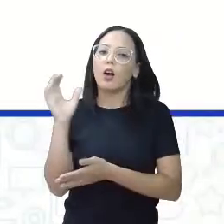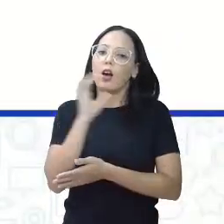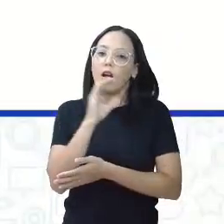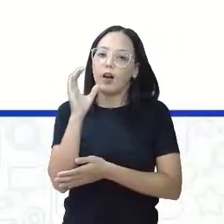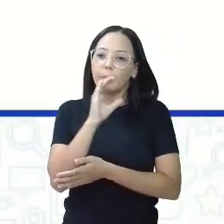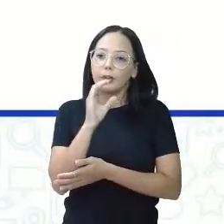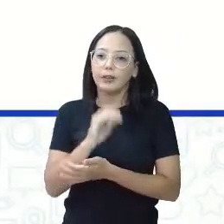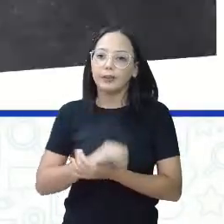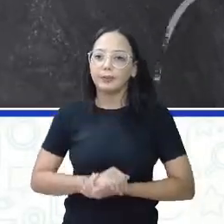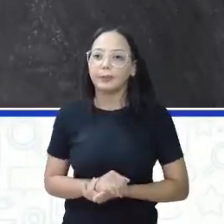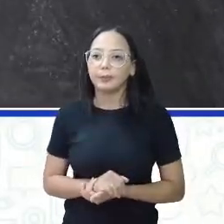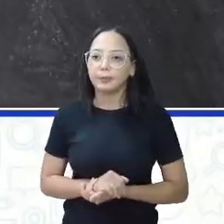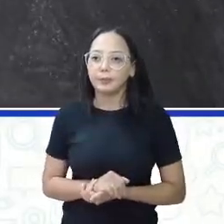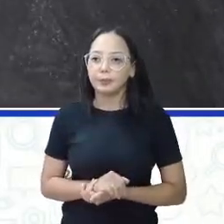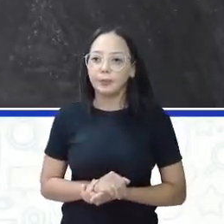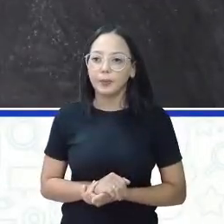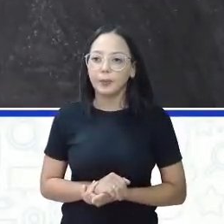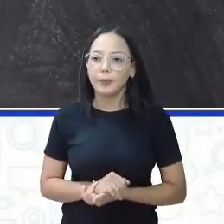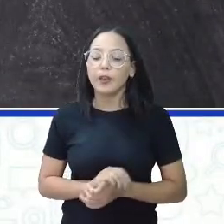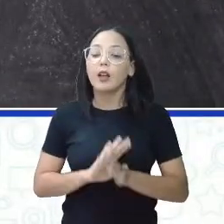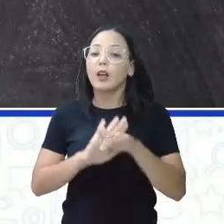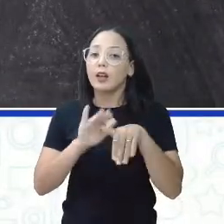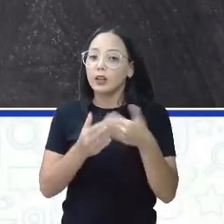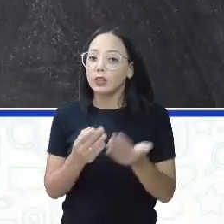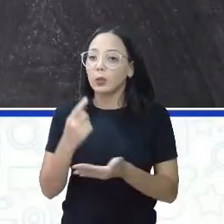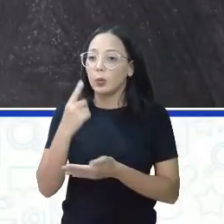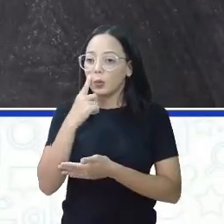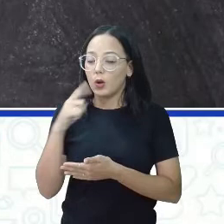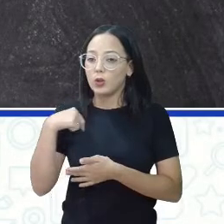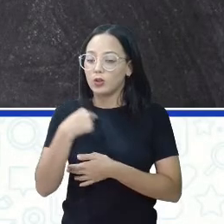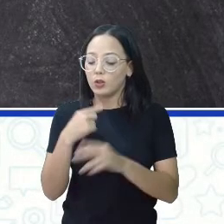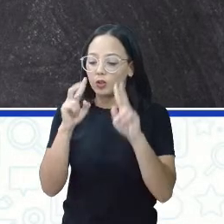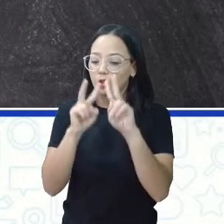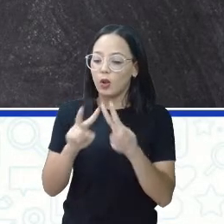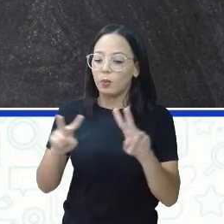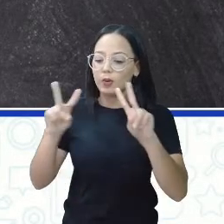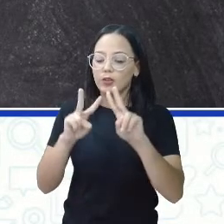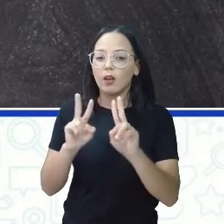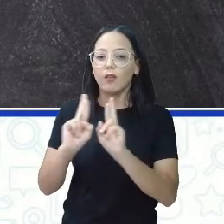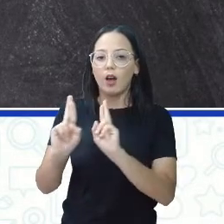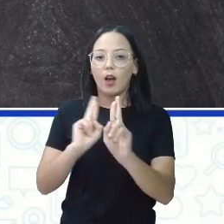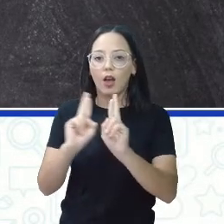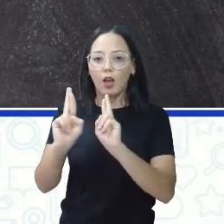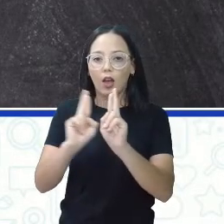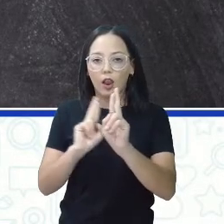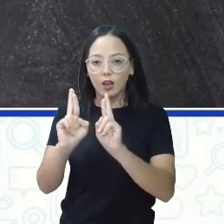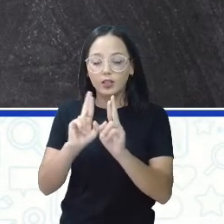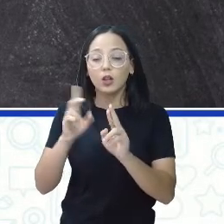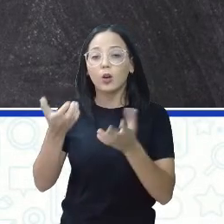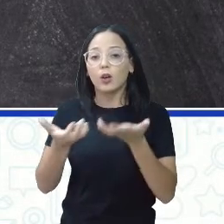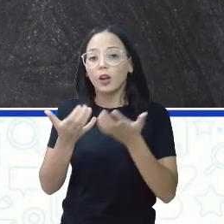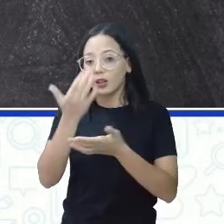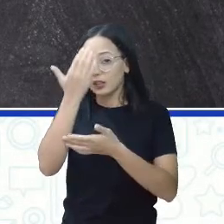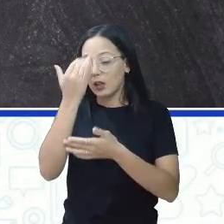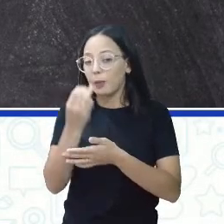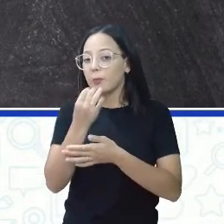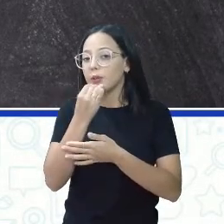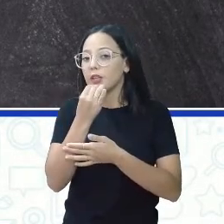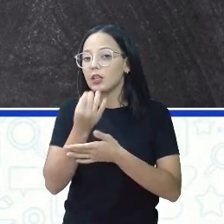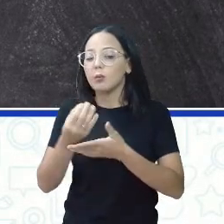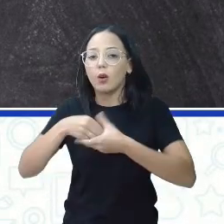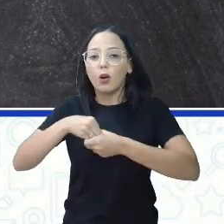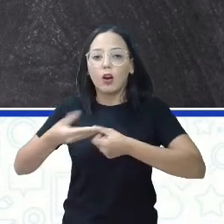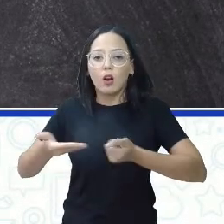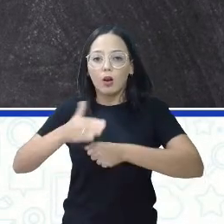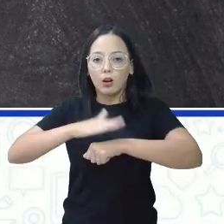certo? Então, ó, observa aqui essa relação entre população e amostra e eu quero saber, por exemplo, nesse